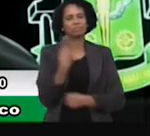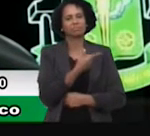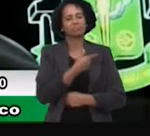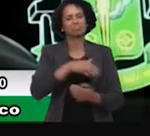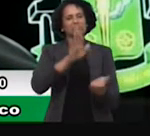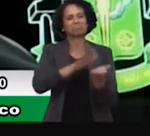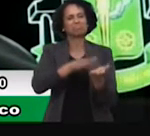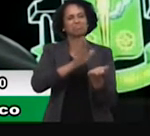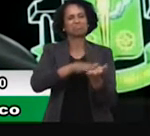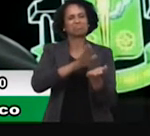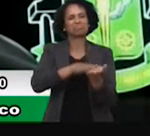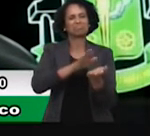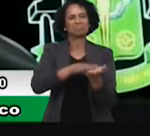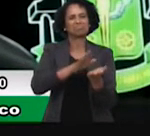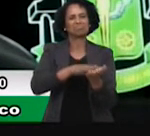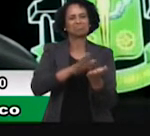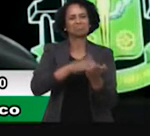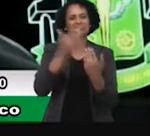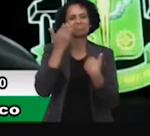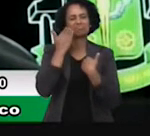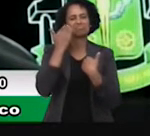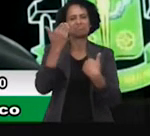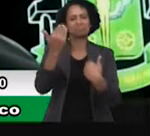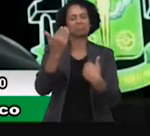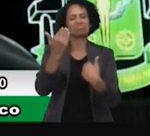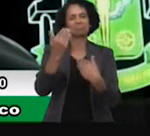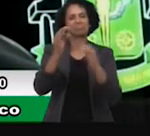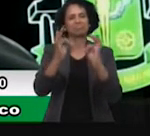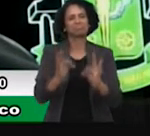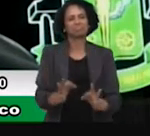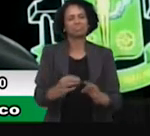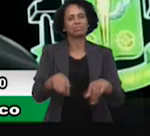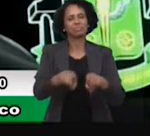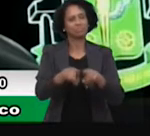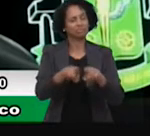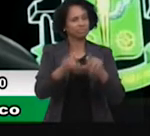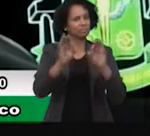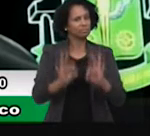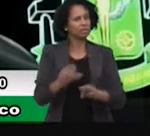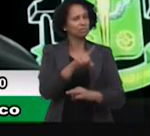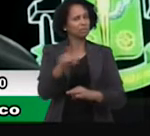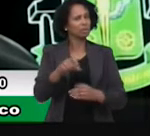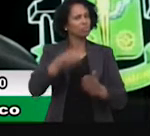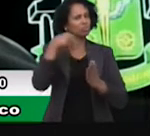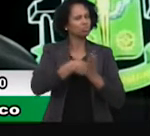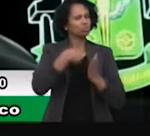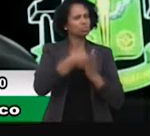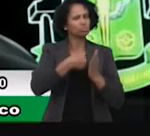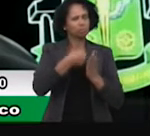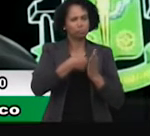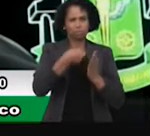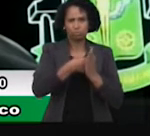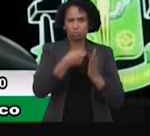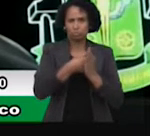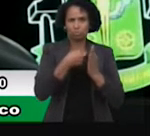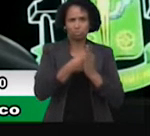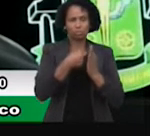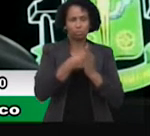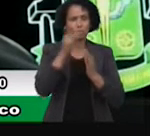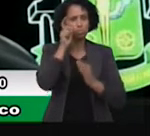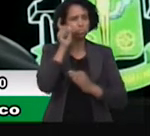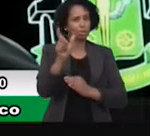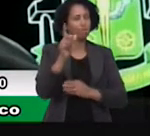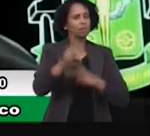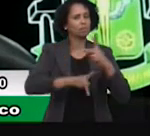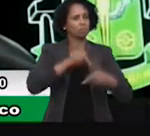merece a nossa gratidão. Com certeza, Vossa Excelência sempre lutou por interesse da população e nunca faltou com isso.